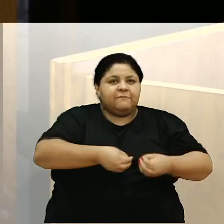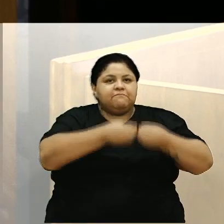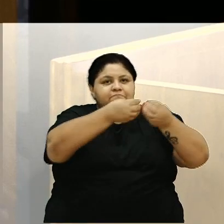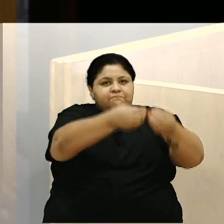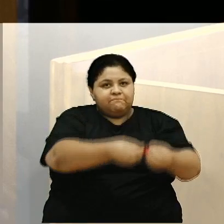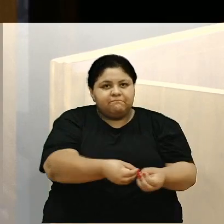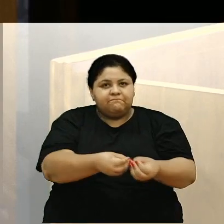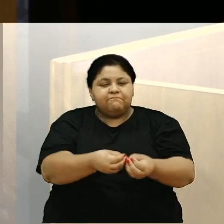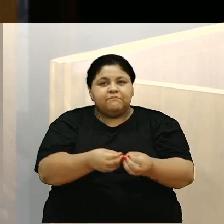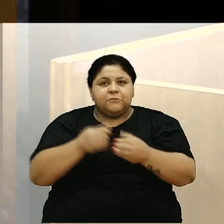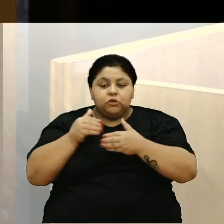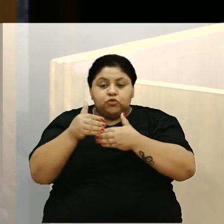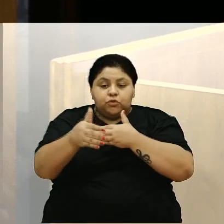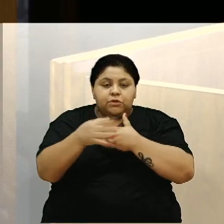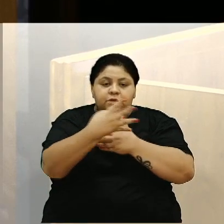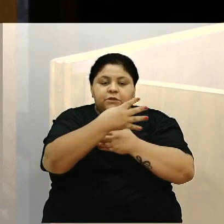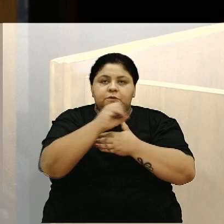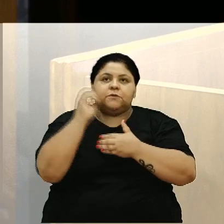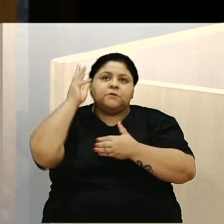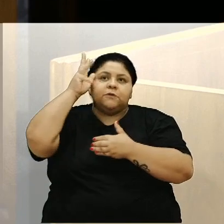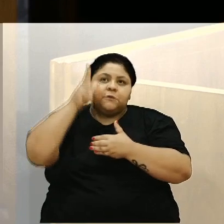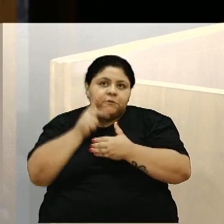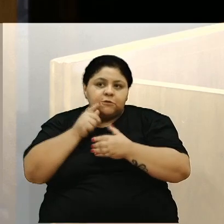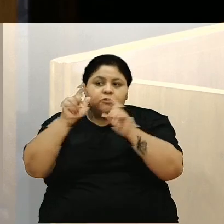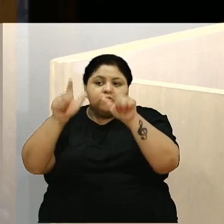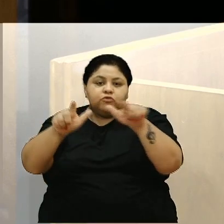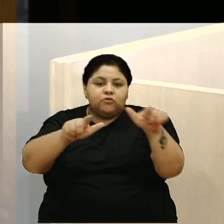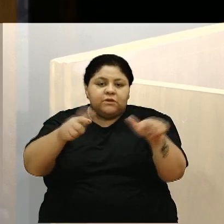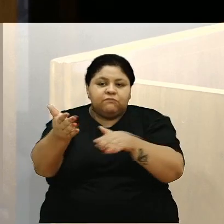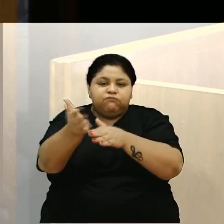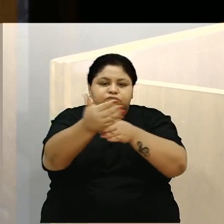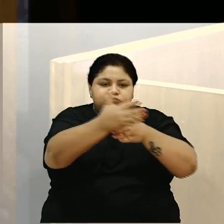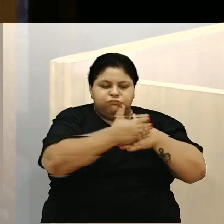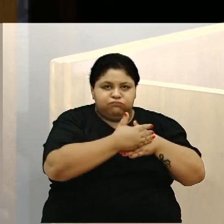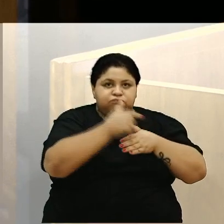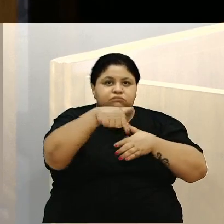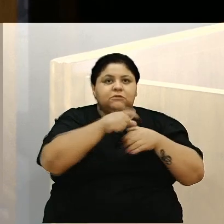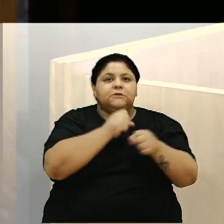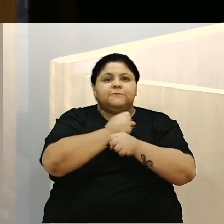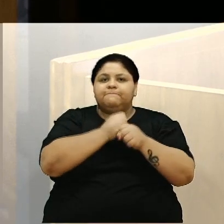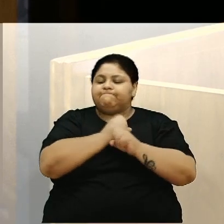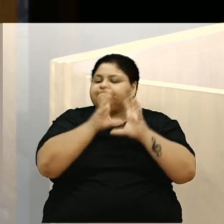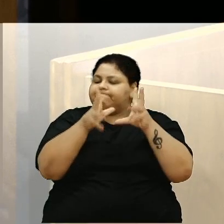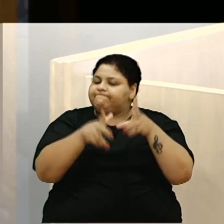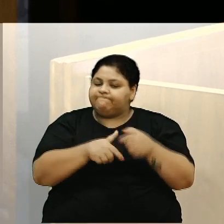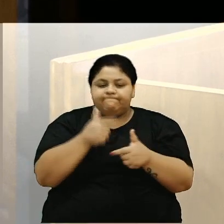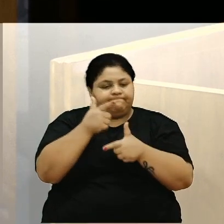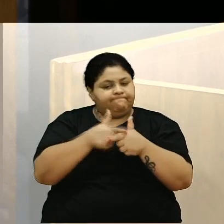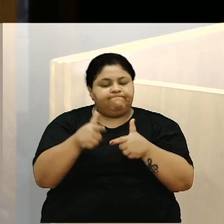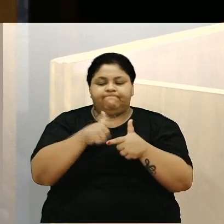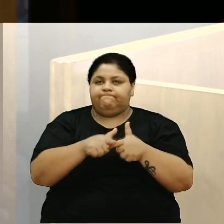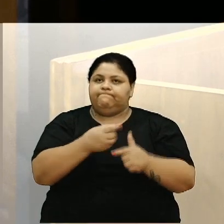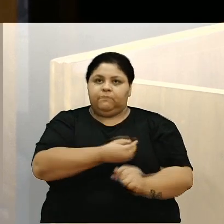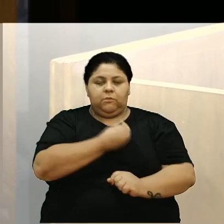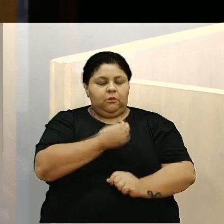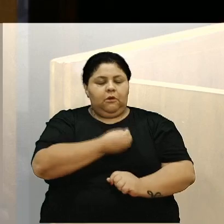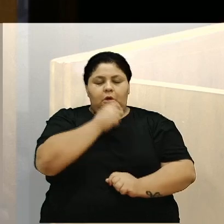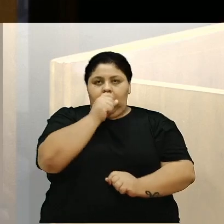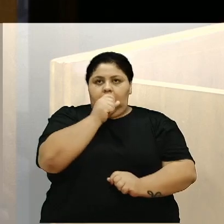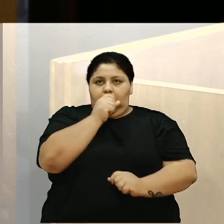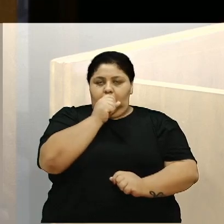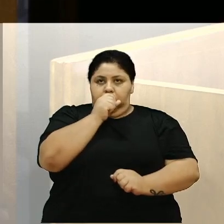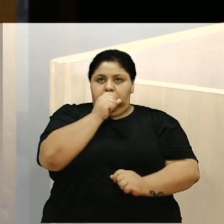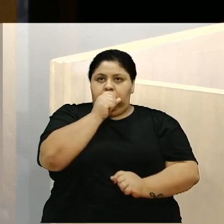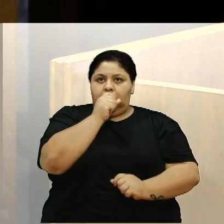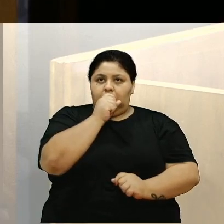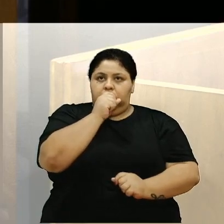durante 40 dias nos locais de coleta. Este ano, em função de toda a situação em que estamos vivendo, colocamos